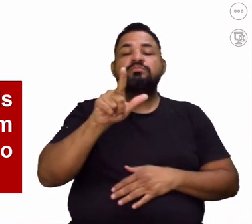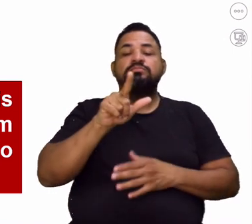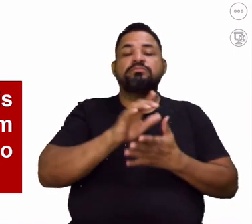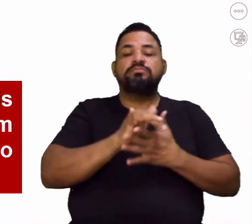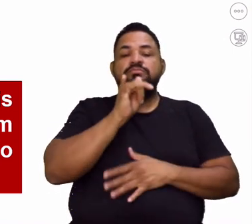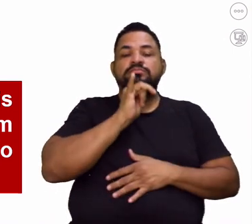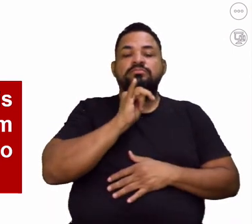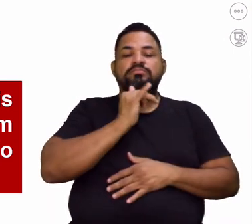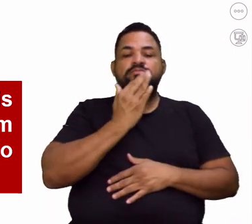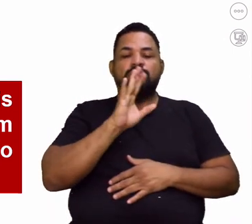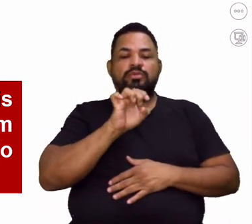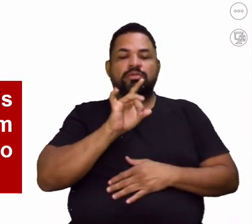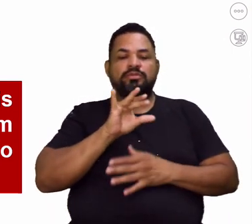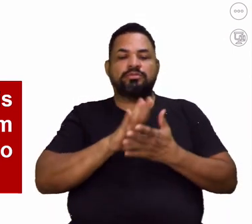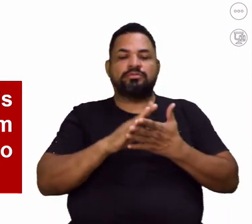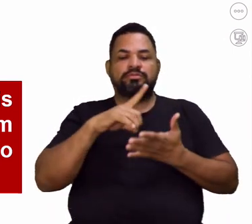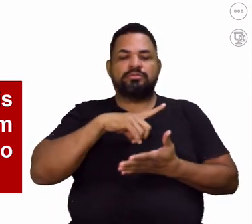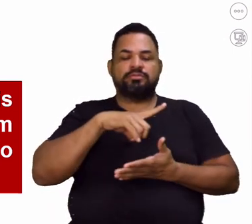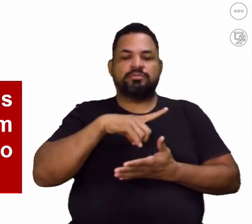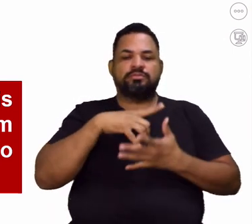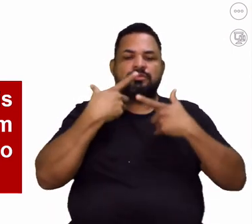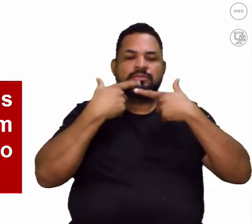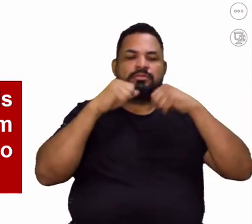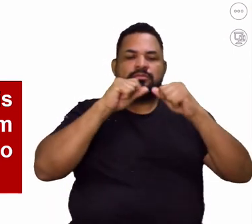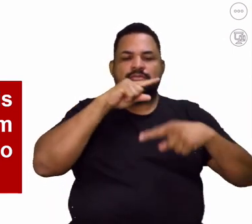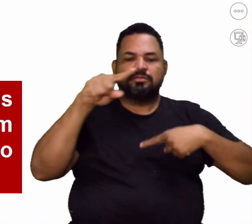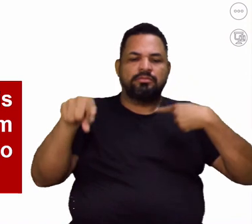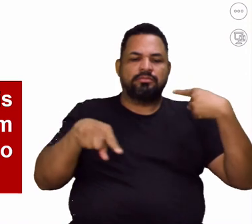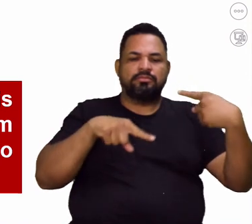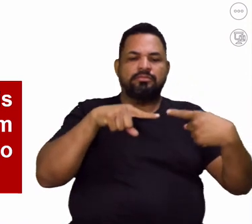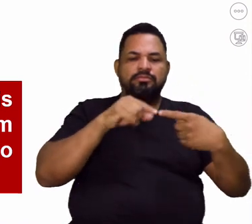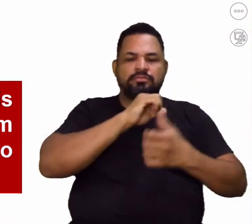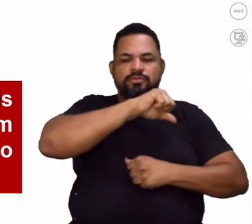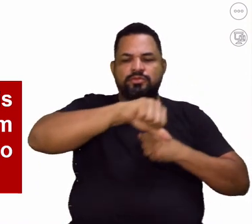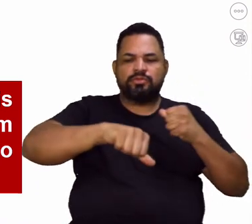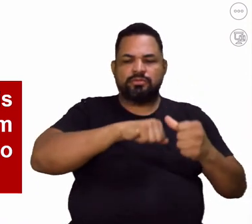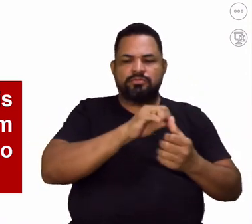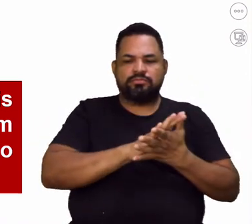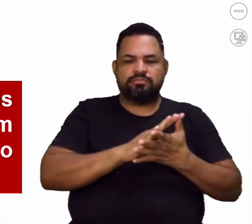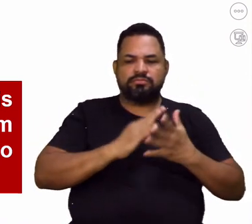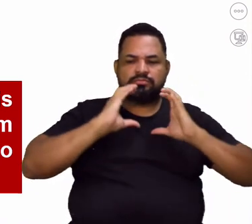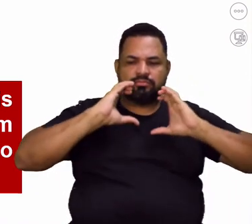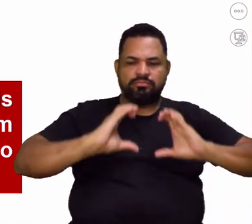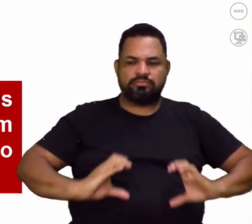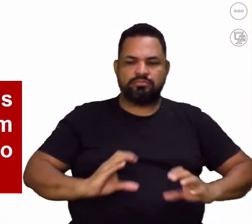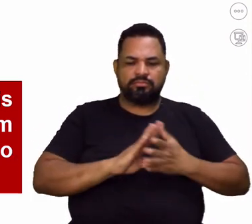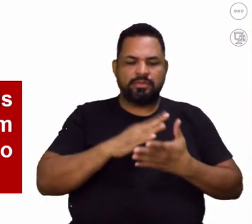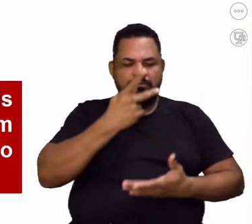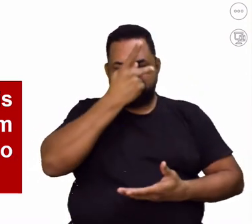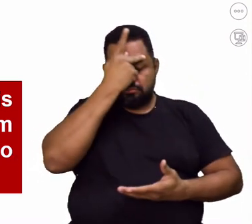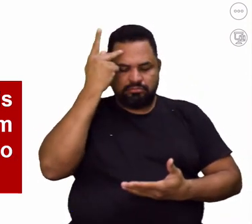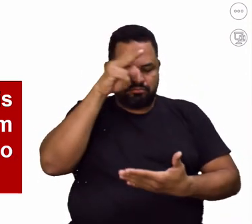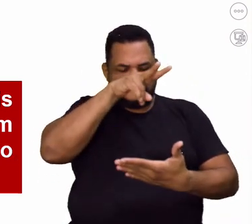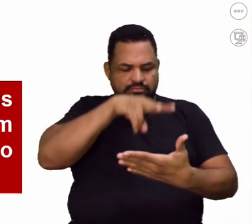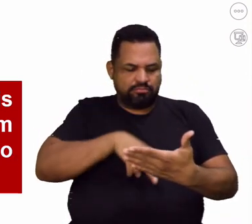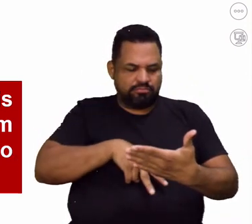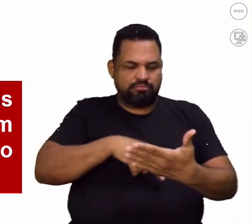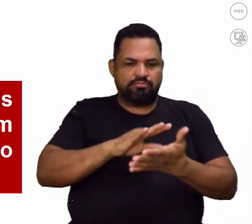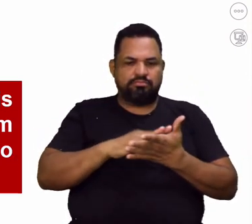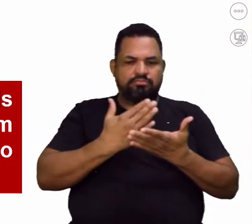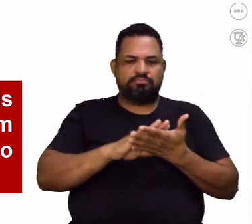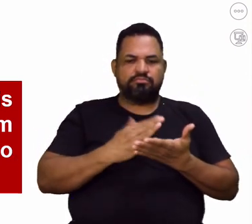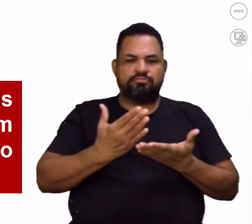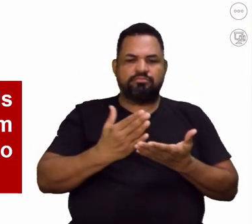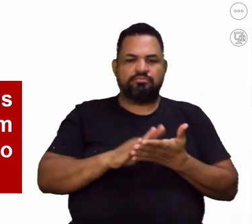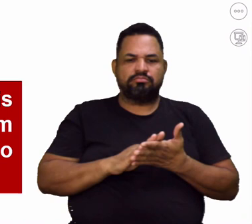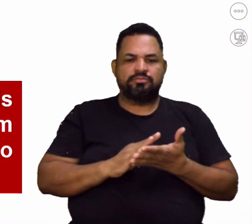conativa é aquela função de linguagem que tem ali como objetivo mudar o comportamento aí, né, do leitor, ou seja, do receptor